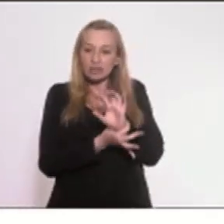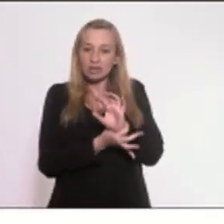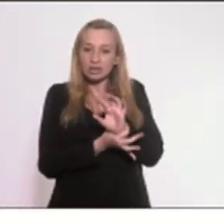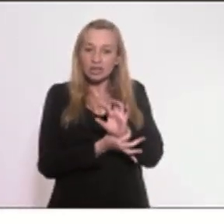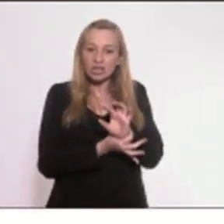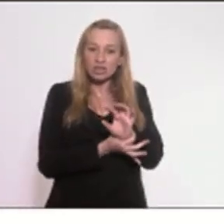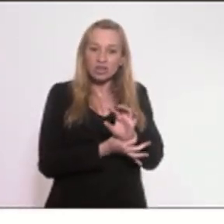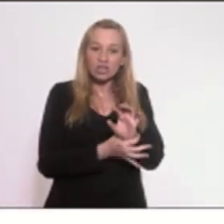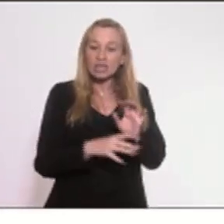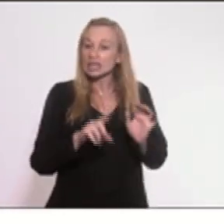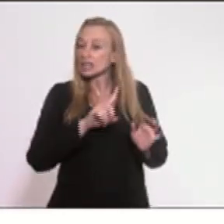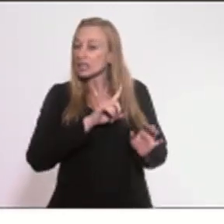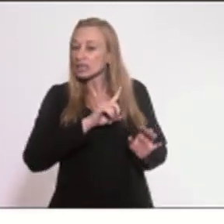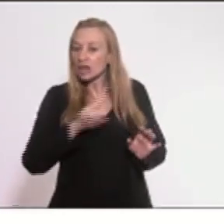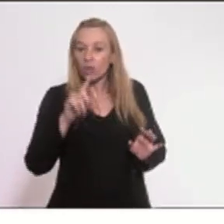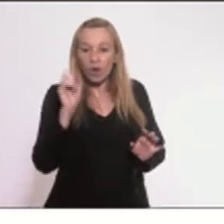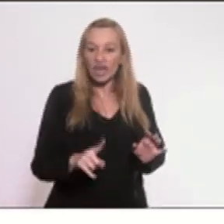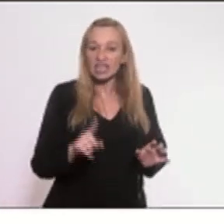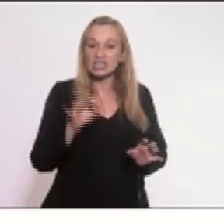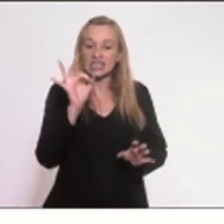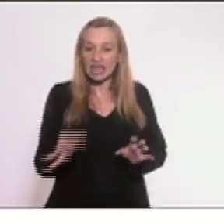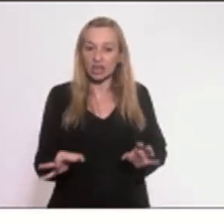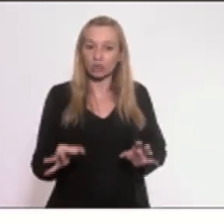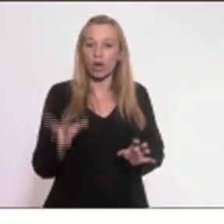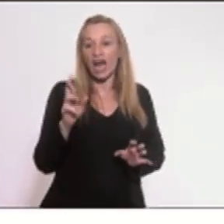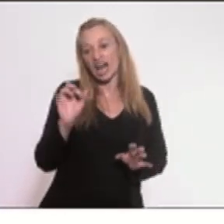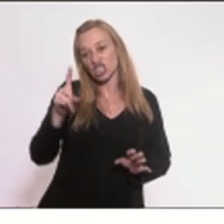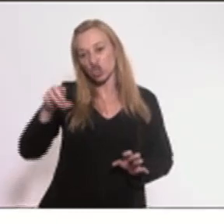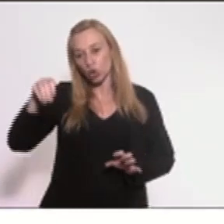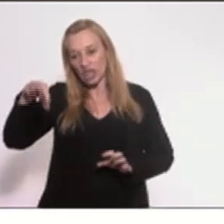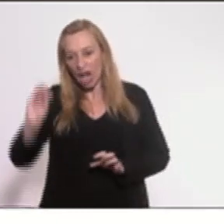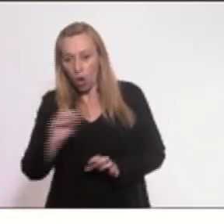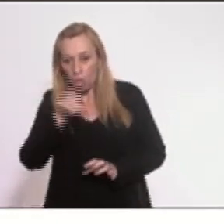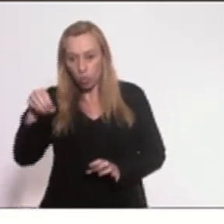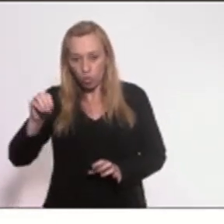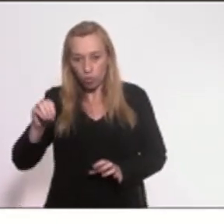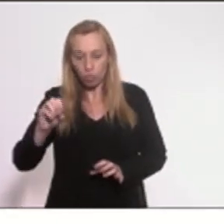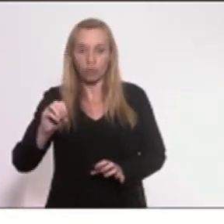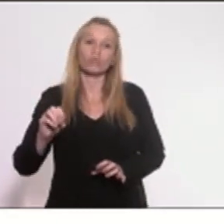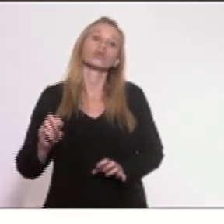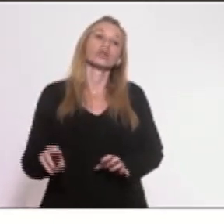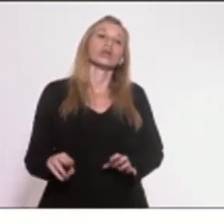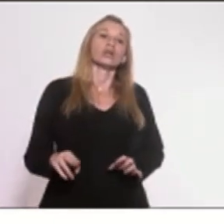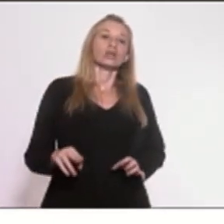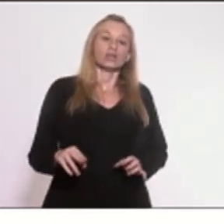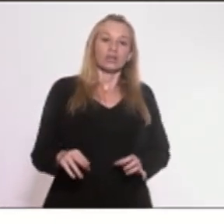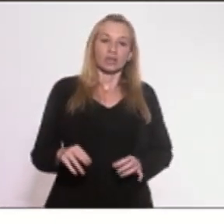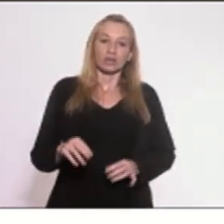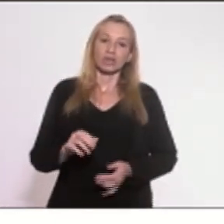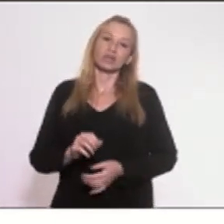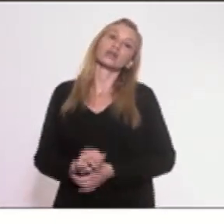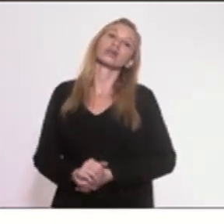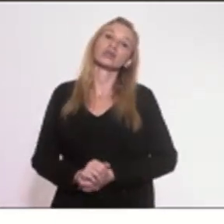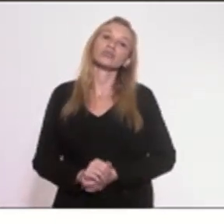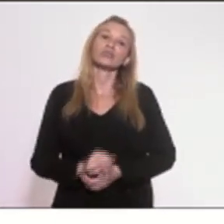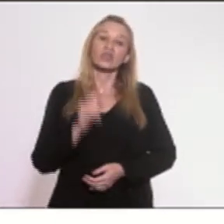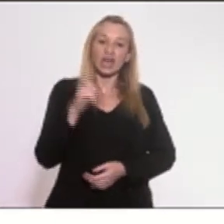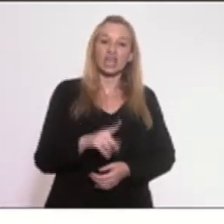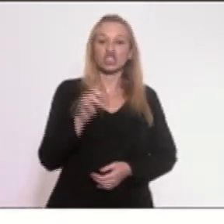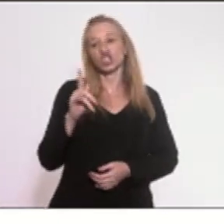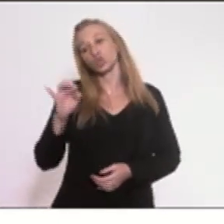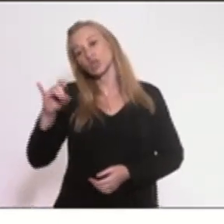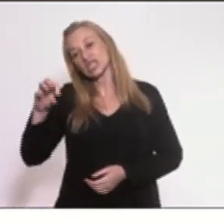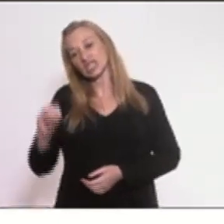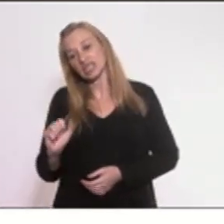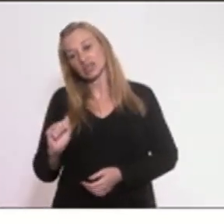é desumana, é irracional, não tem efetividade nenhuma. É genocida. Muito obrigada,